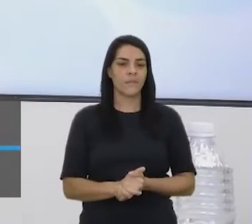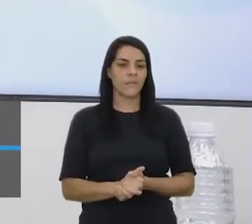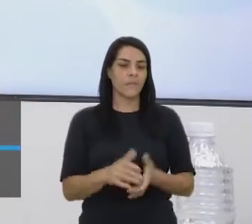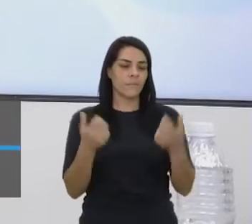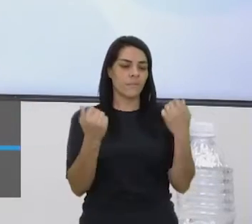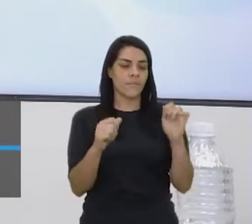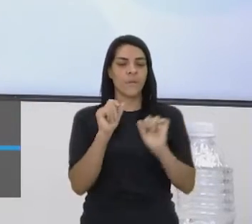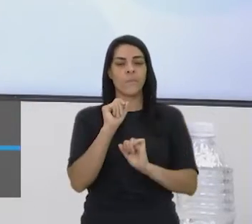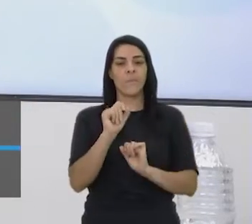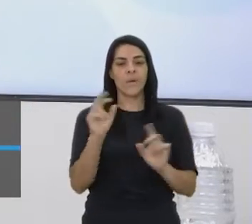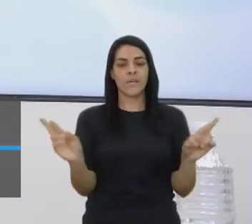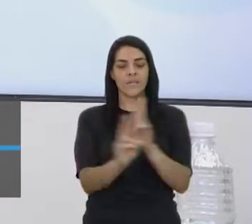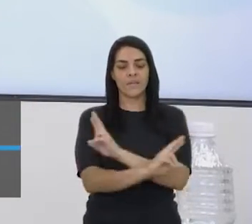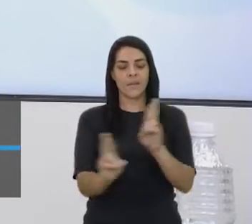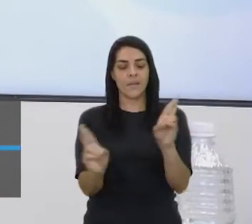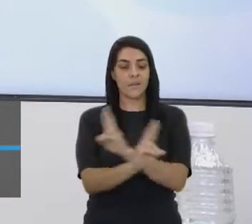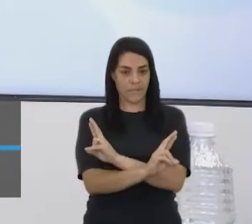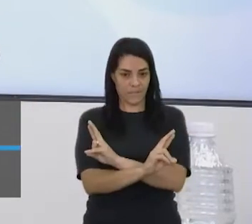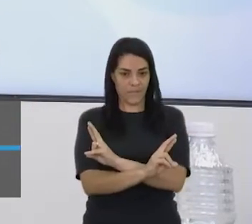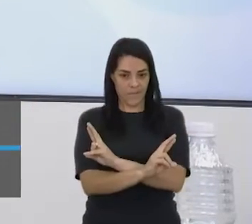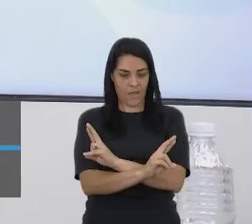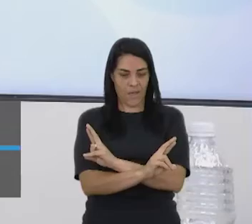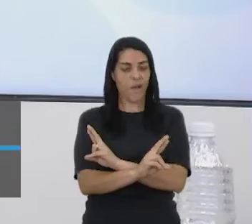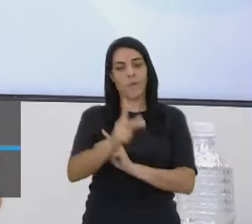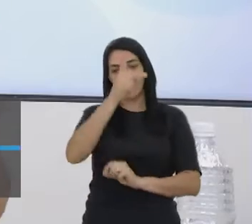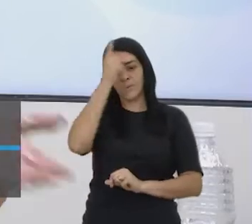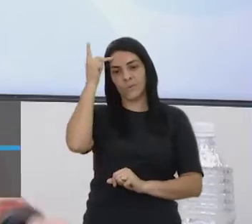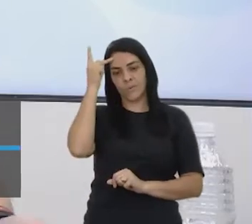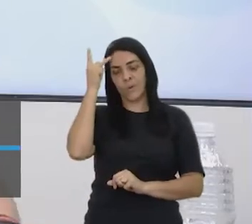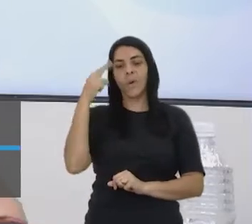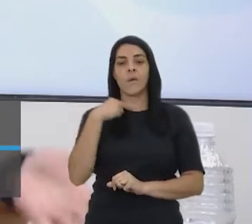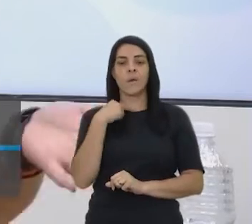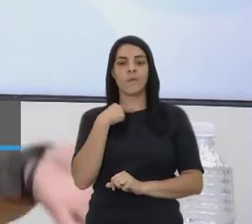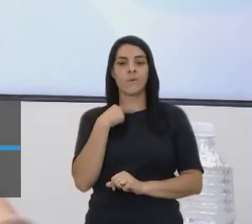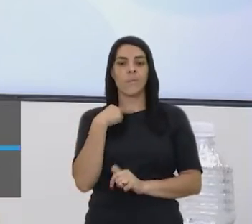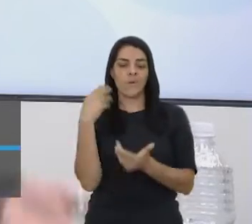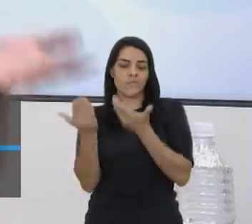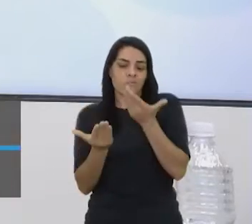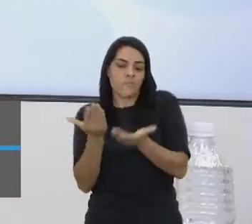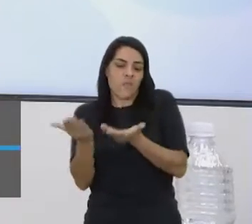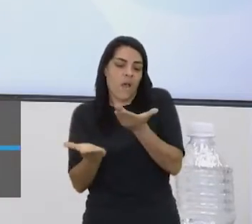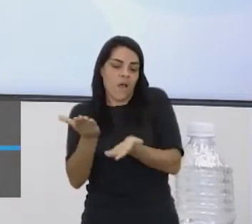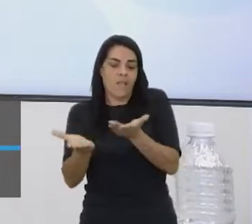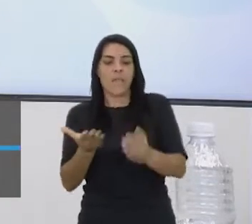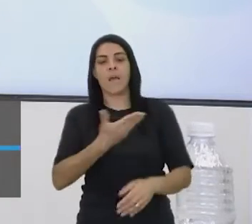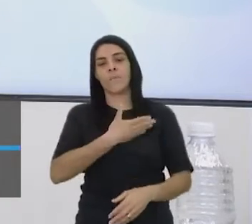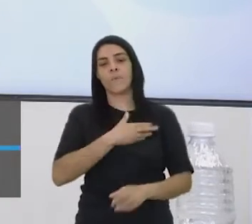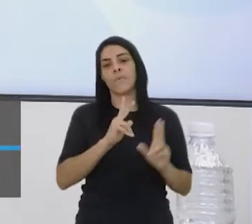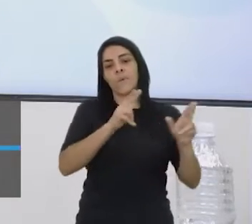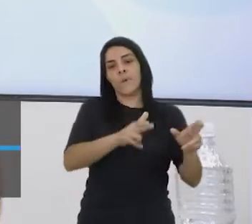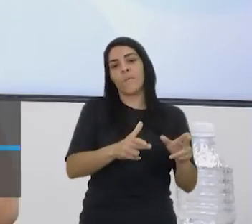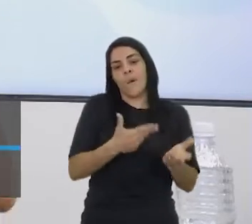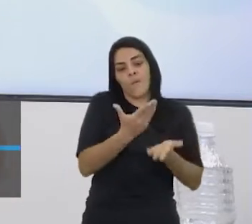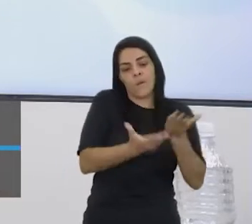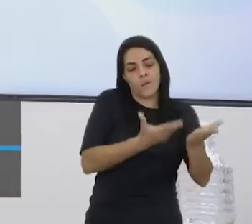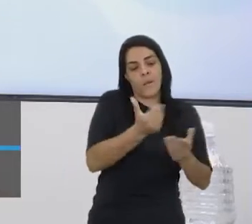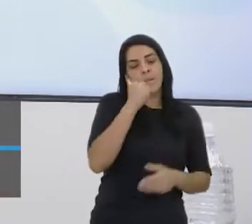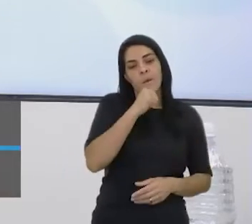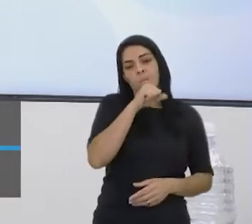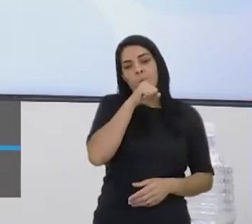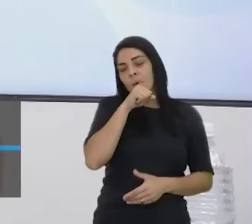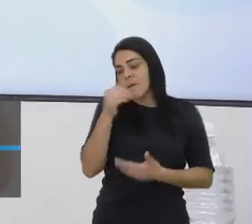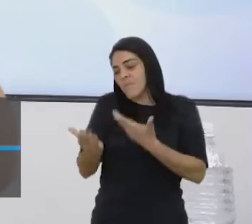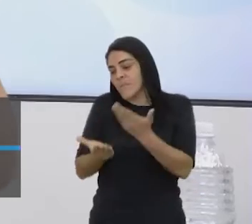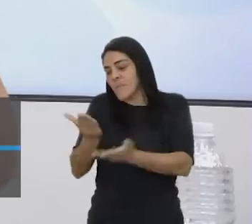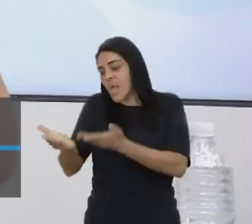aprende a se relacionar com pessoas eu não posso tratar os meus amigos da mesma maneira que eu trato a minha mãe Talvez uma maneira que eu trato por